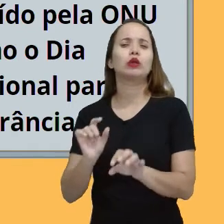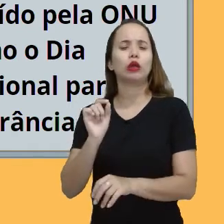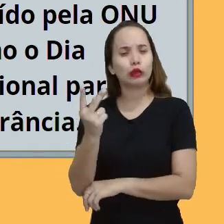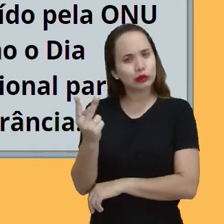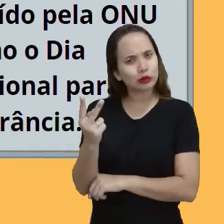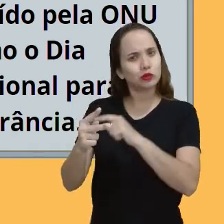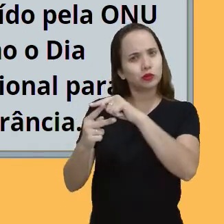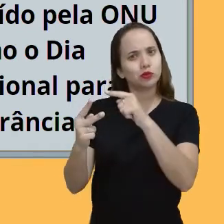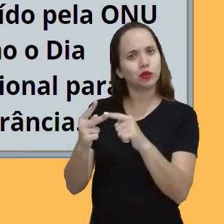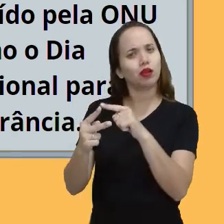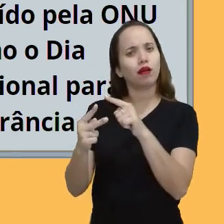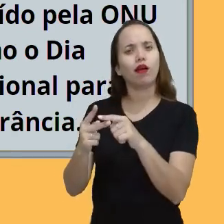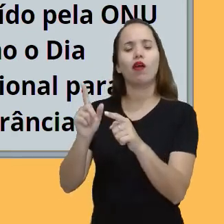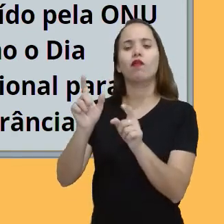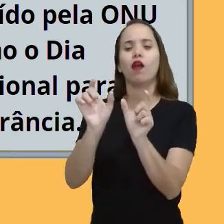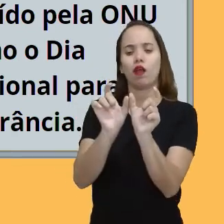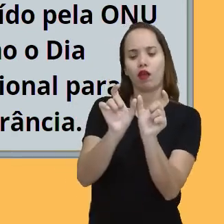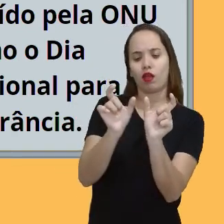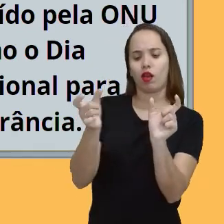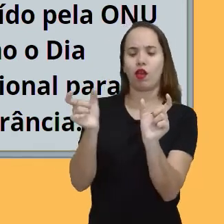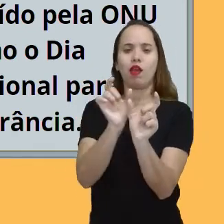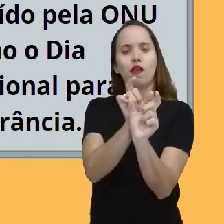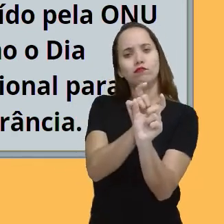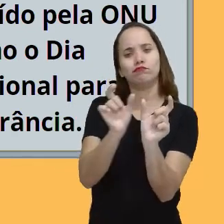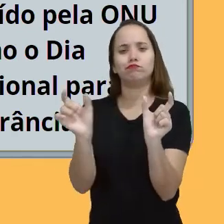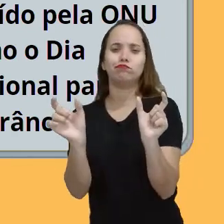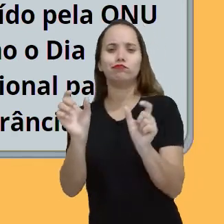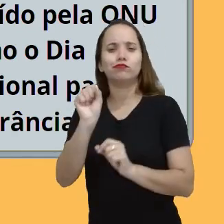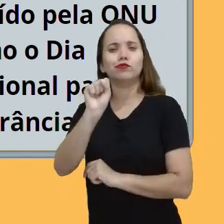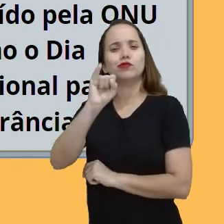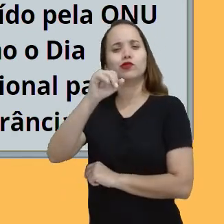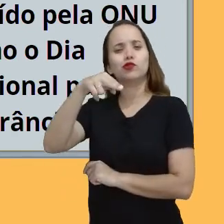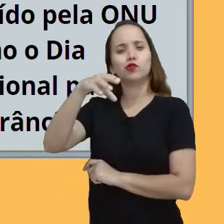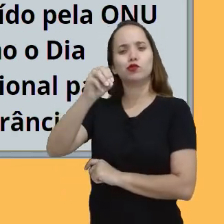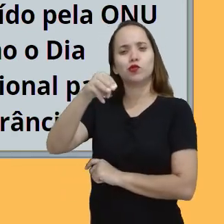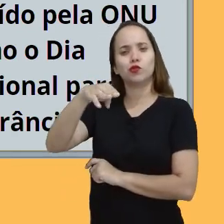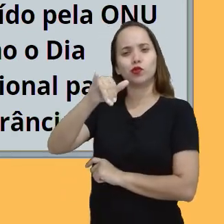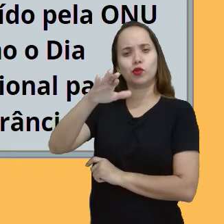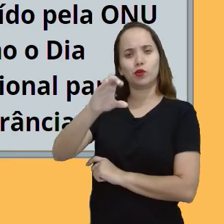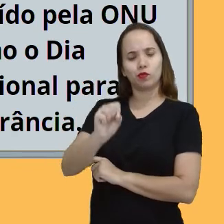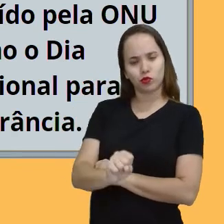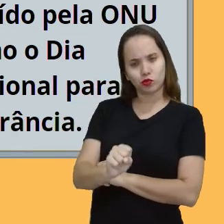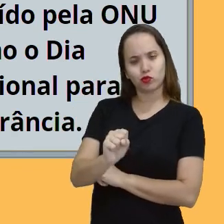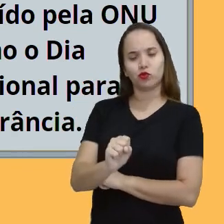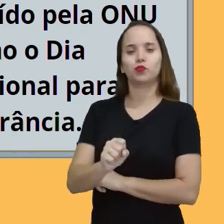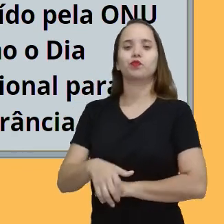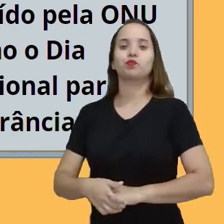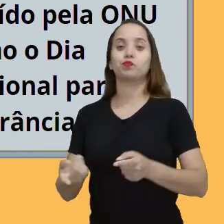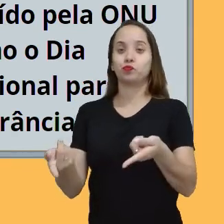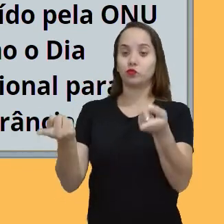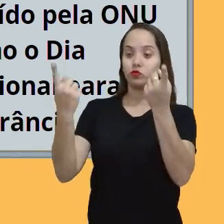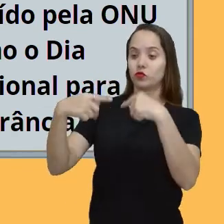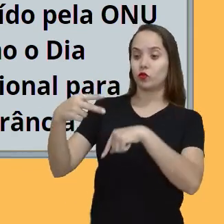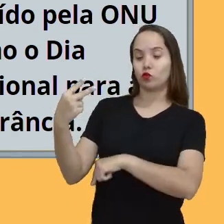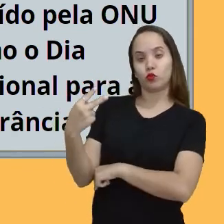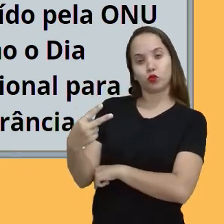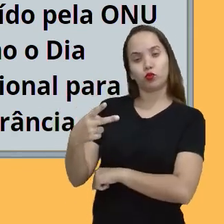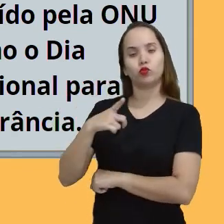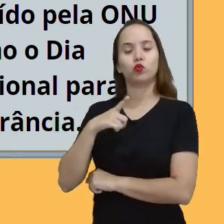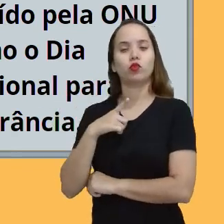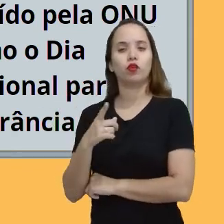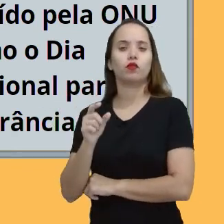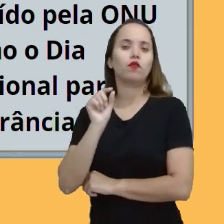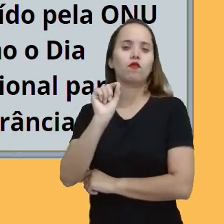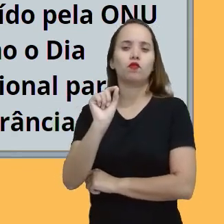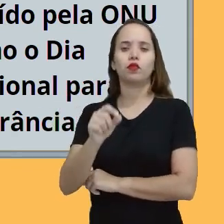duas palavras. Indulgente e condescendente são sinônimos de ser tolerantes. E o 2 ali, né, que está abaixo, está